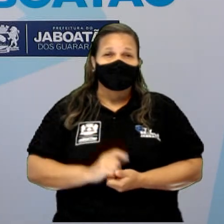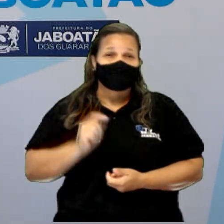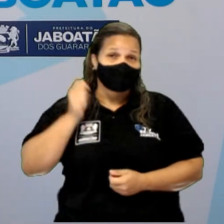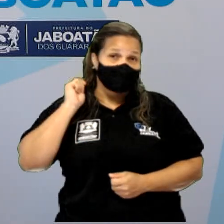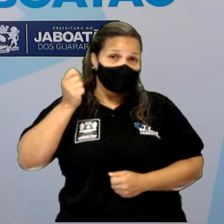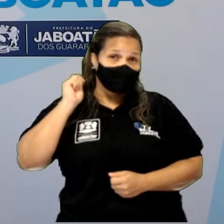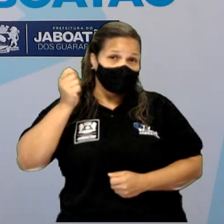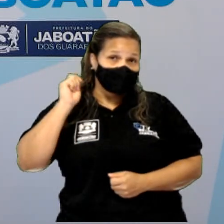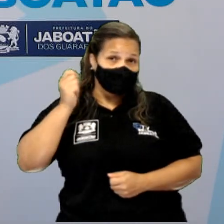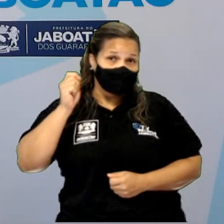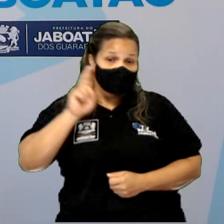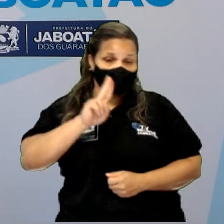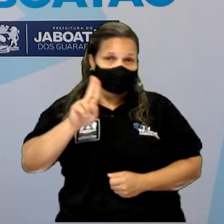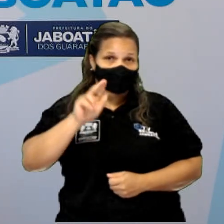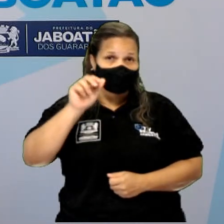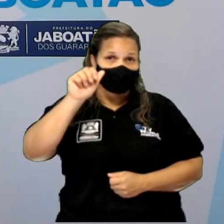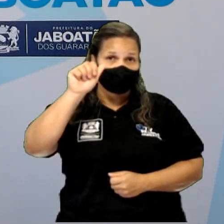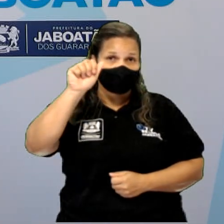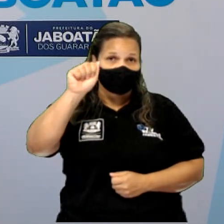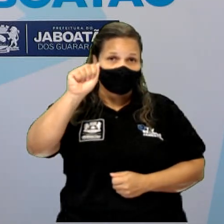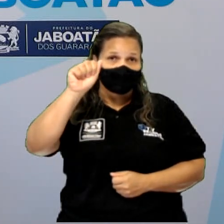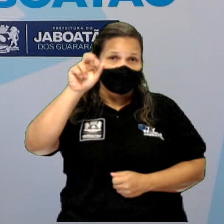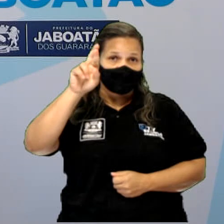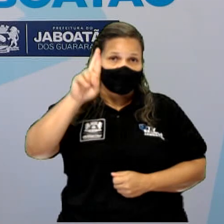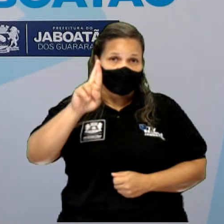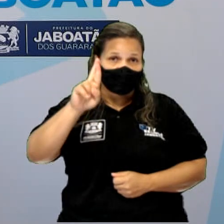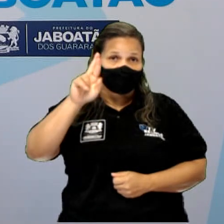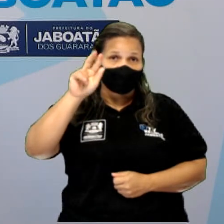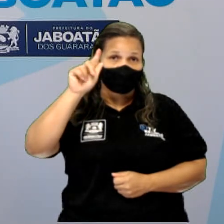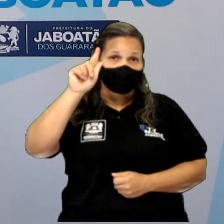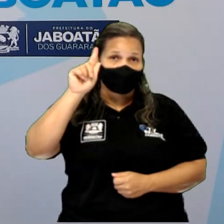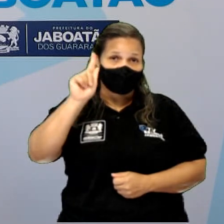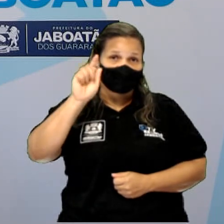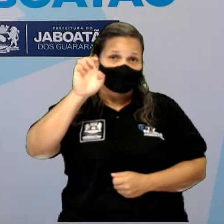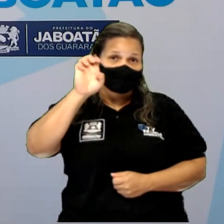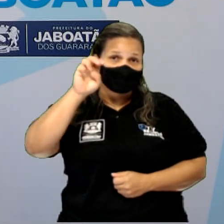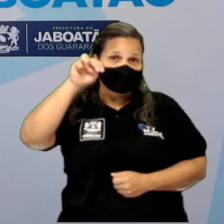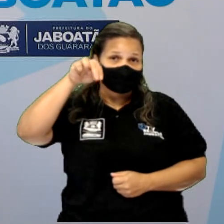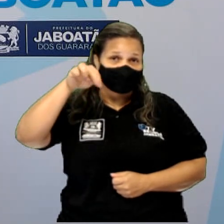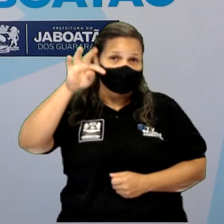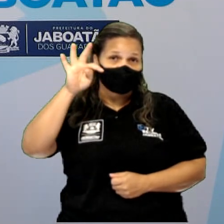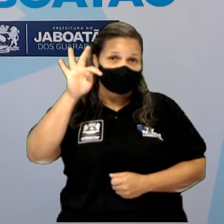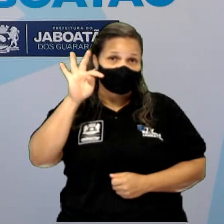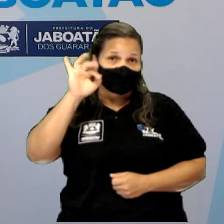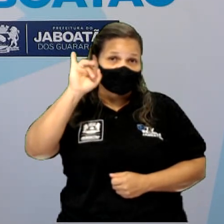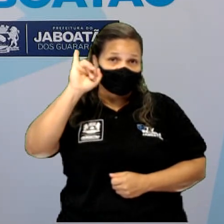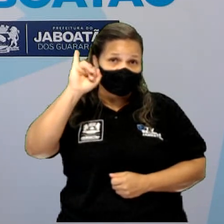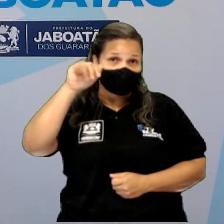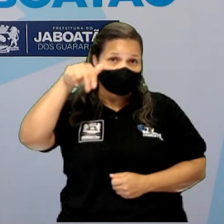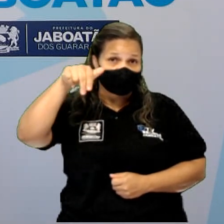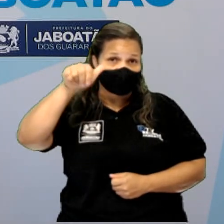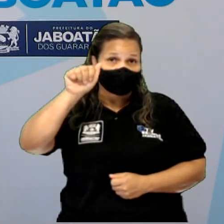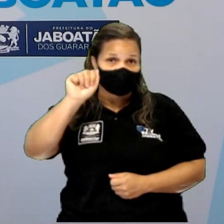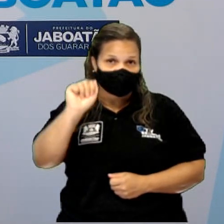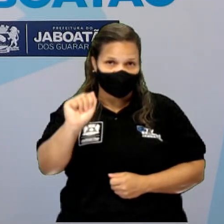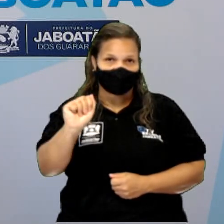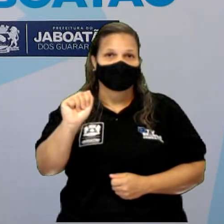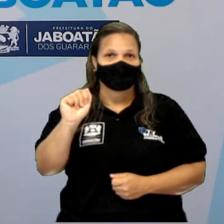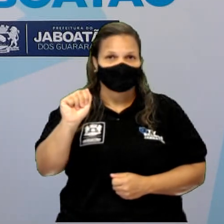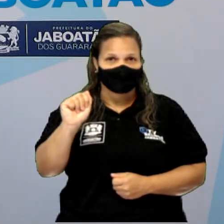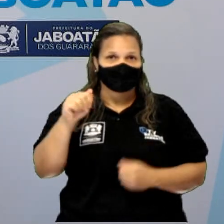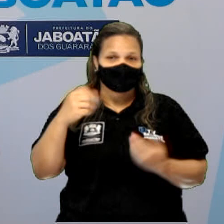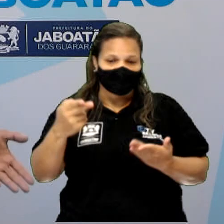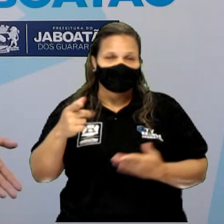argentum, que é o nome latim da prata. Então, aquela região forneceu tanta prata para os espanhóis que mereceu ganhar o nome de